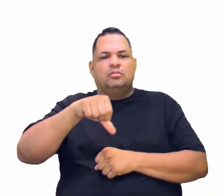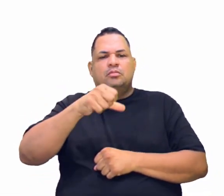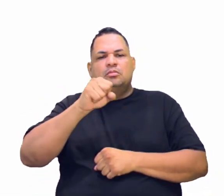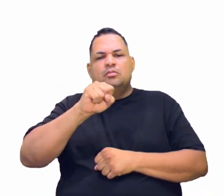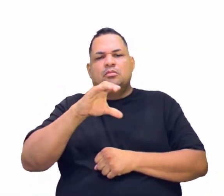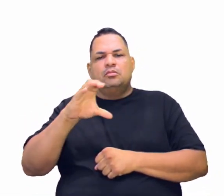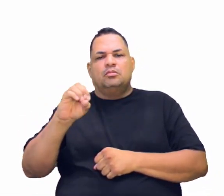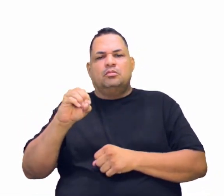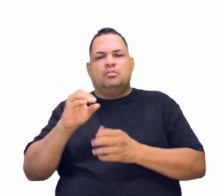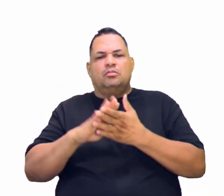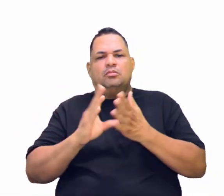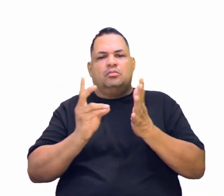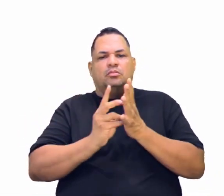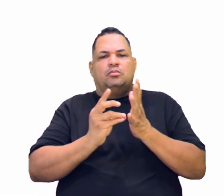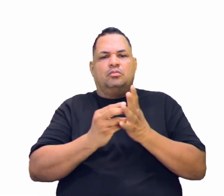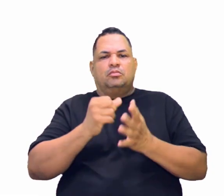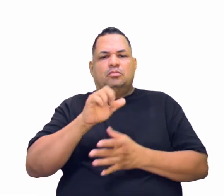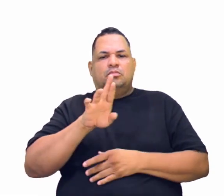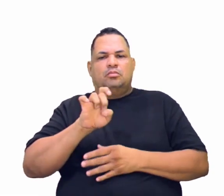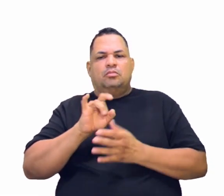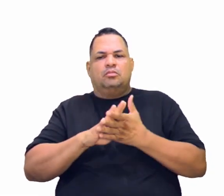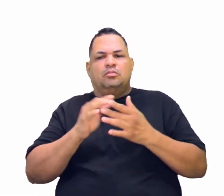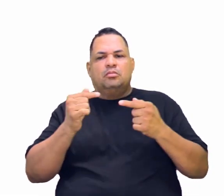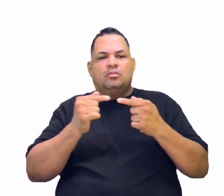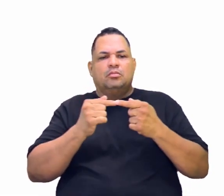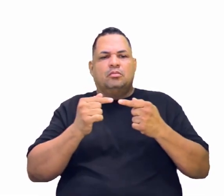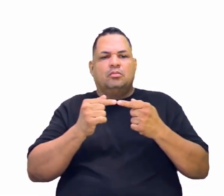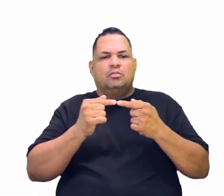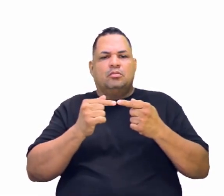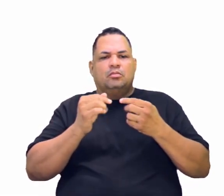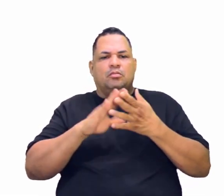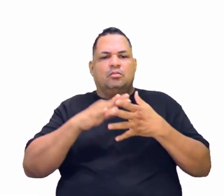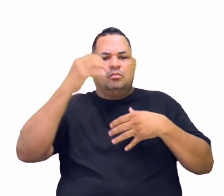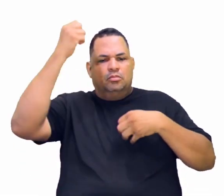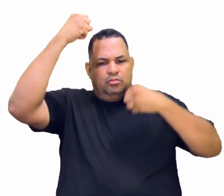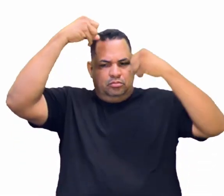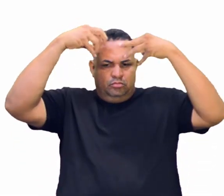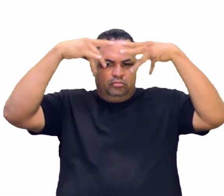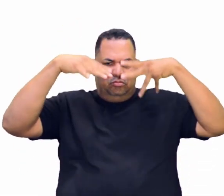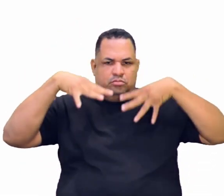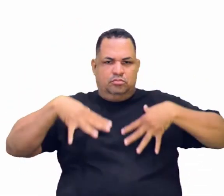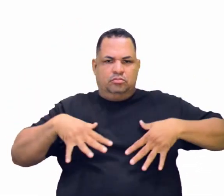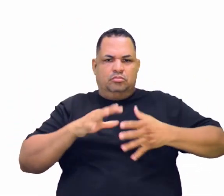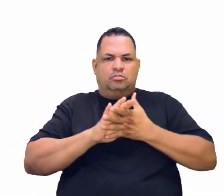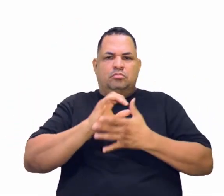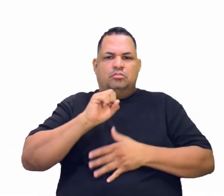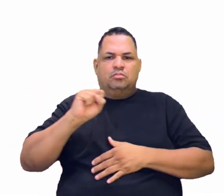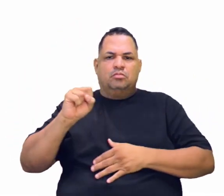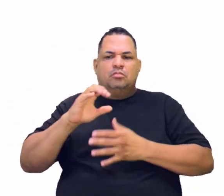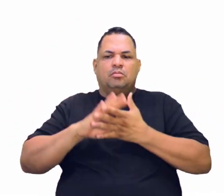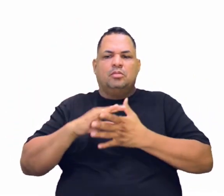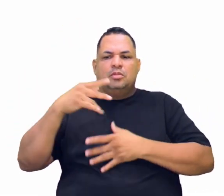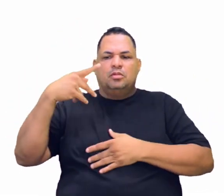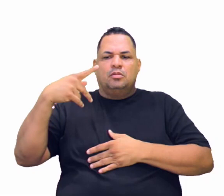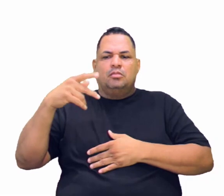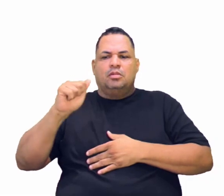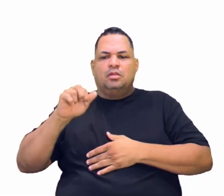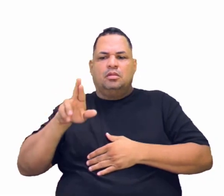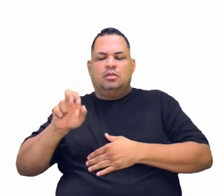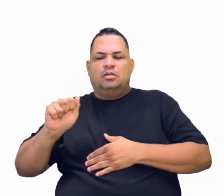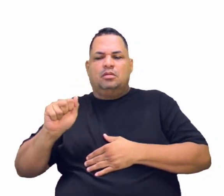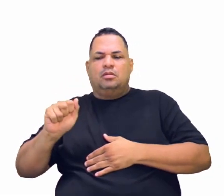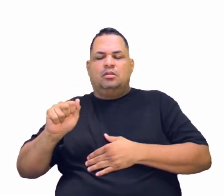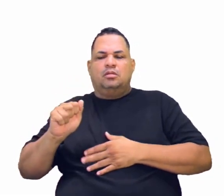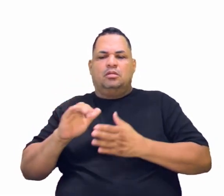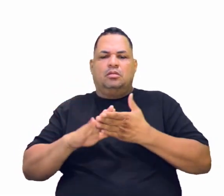os índios Arara, recém-contactado, banho em lago sudeste do Pará. Uma forma